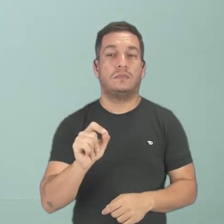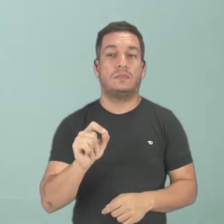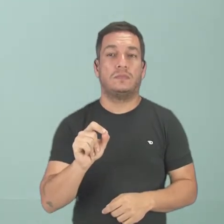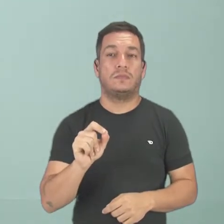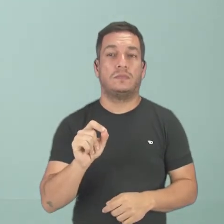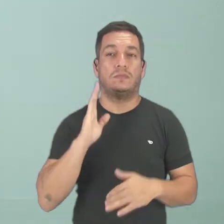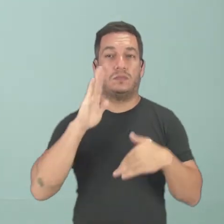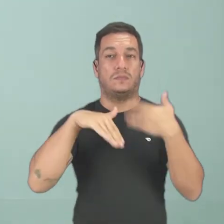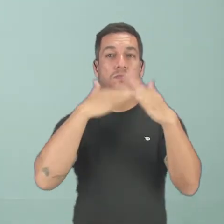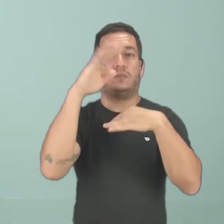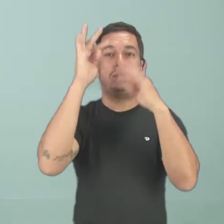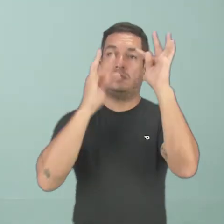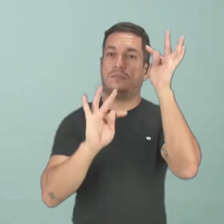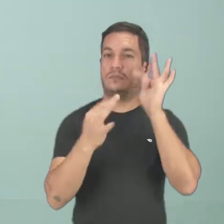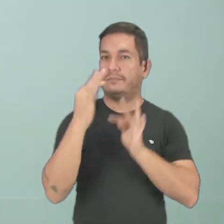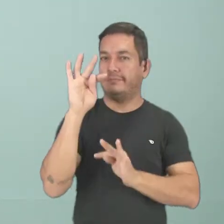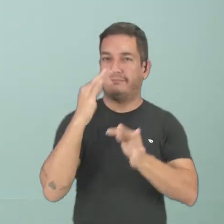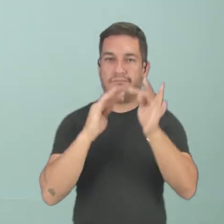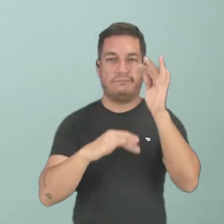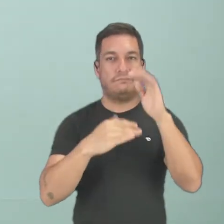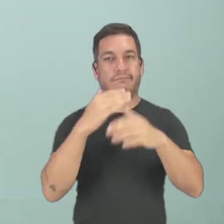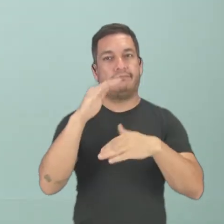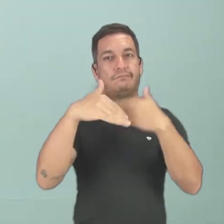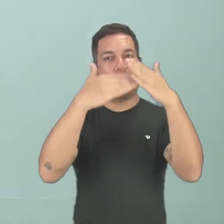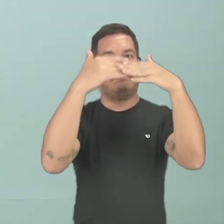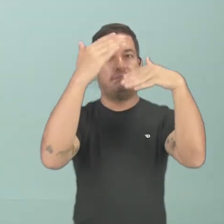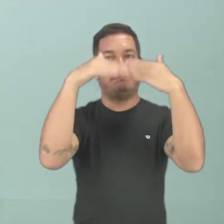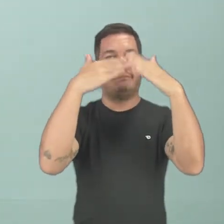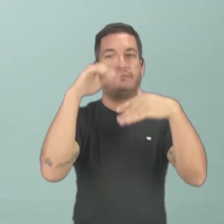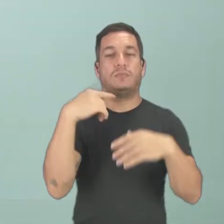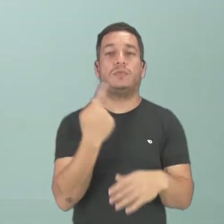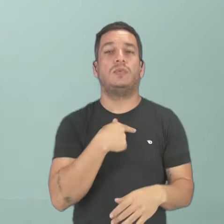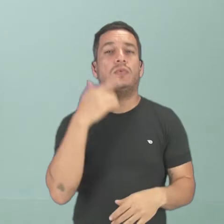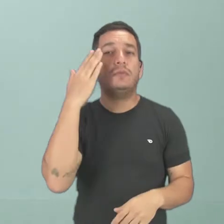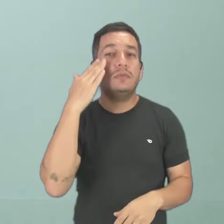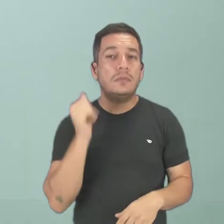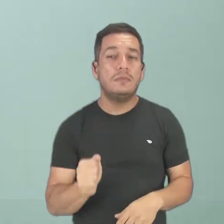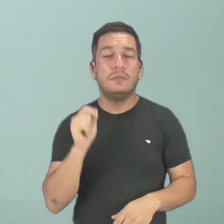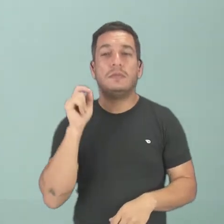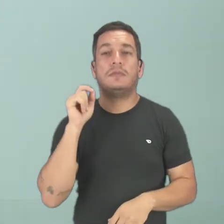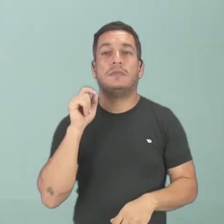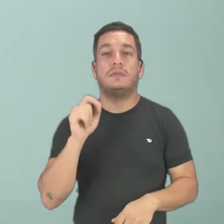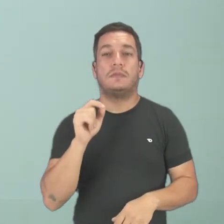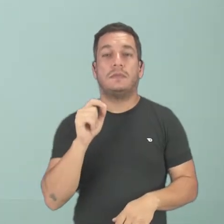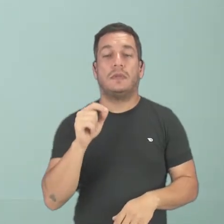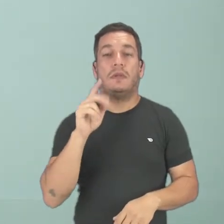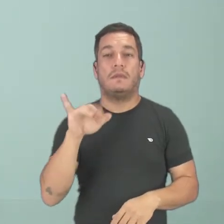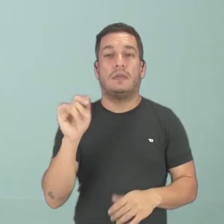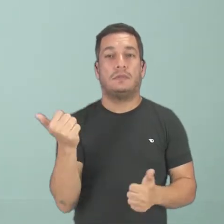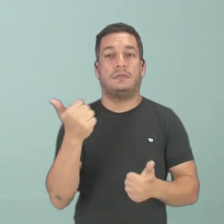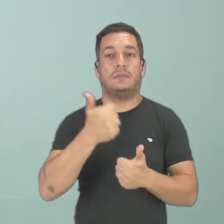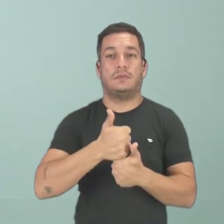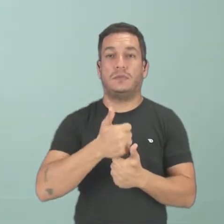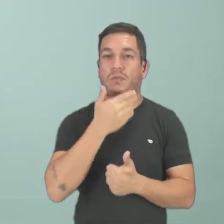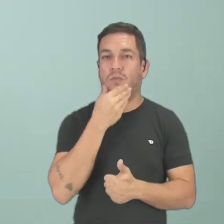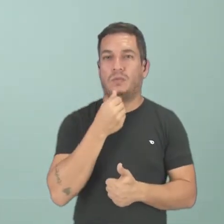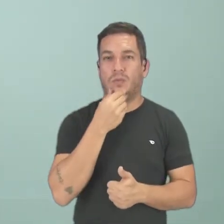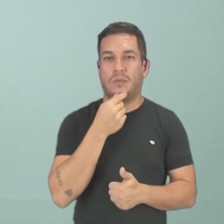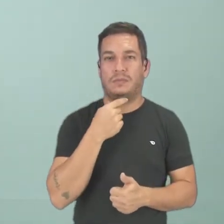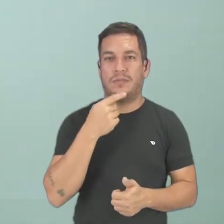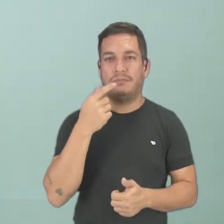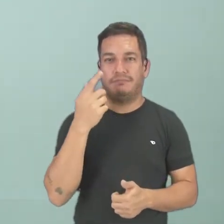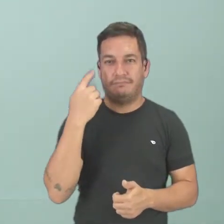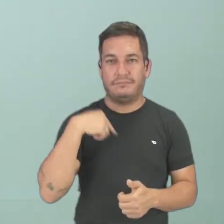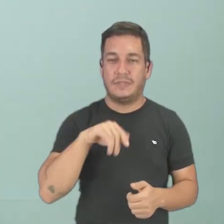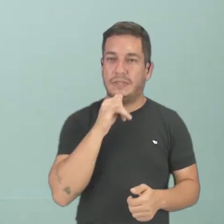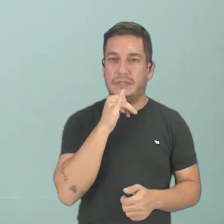tivemos o avanço das tecnologias. E aí nós sabemos que essas tecnologias, elas vão substituindo o homem. Se eu